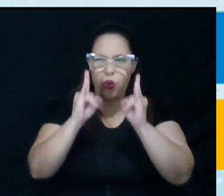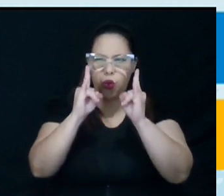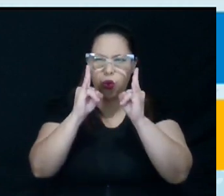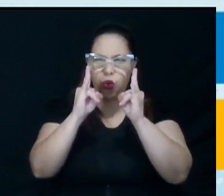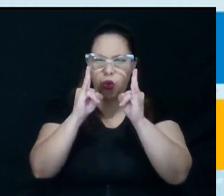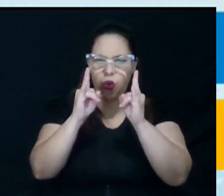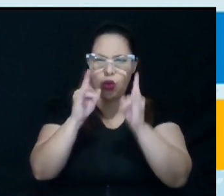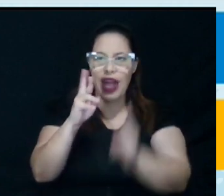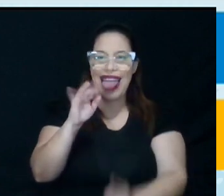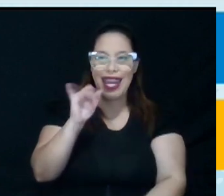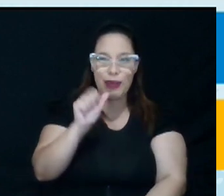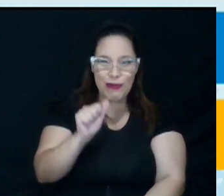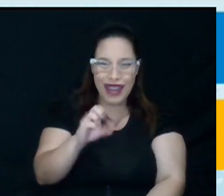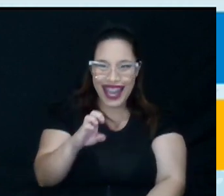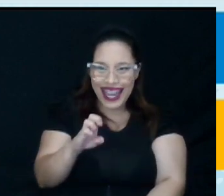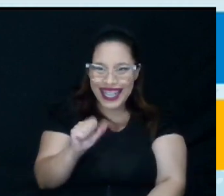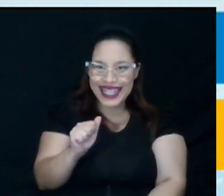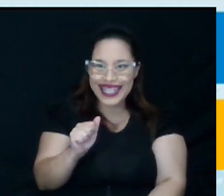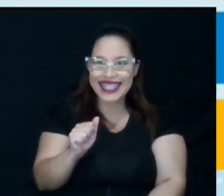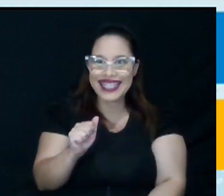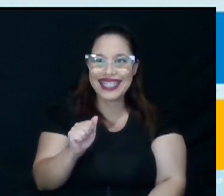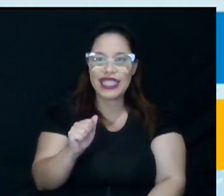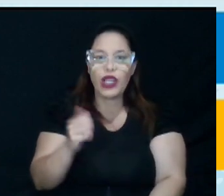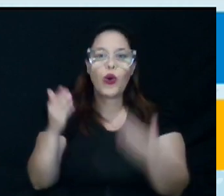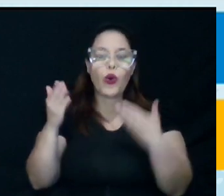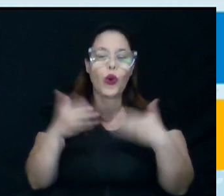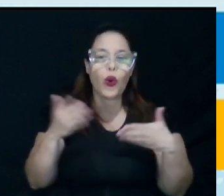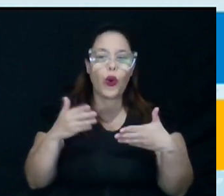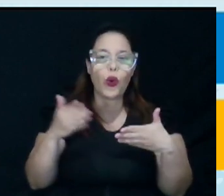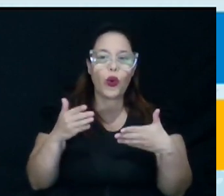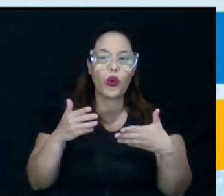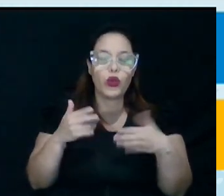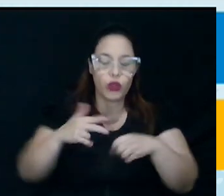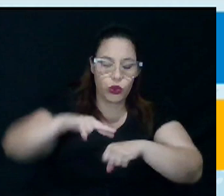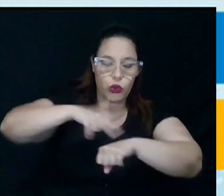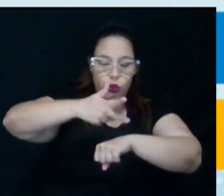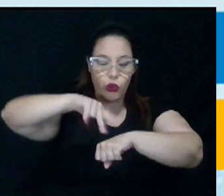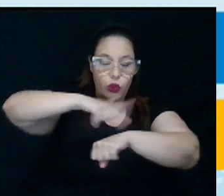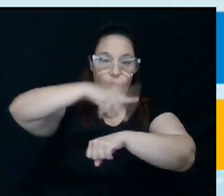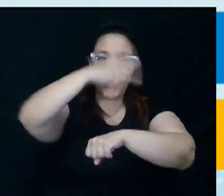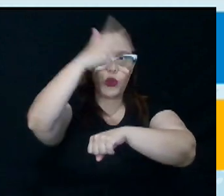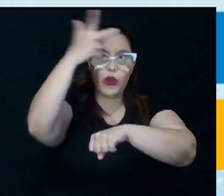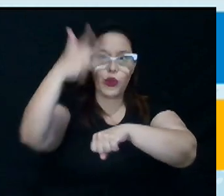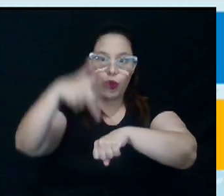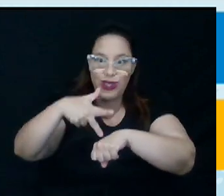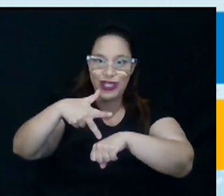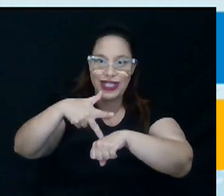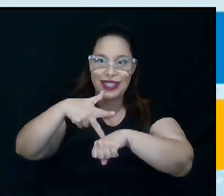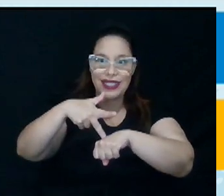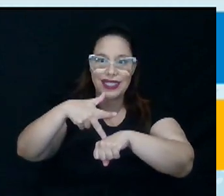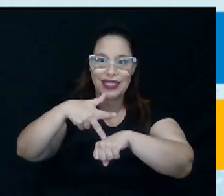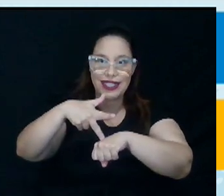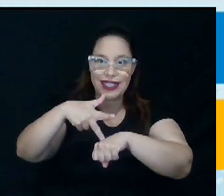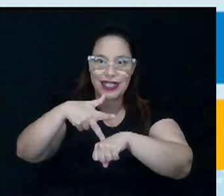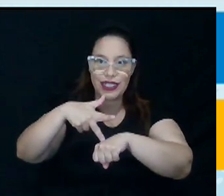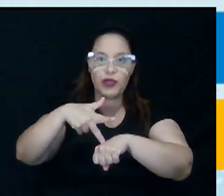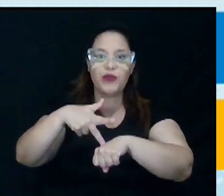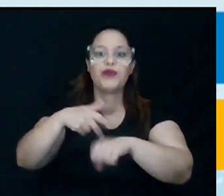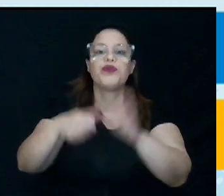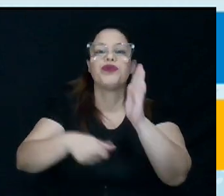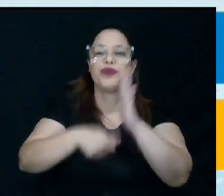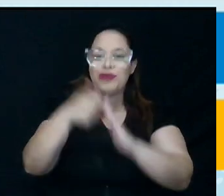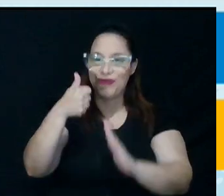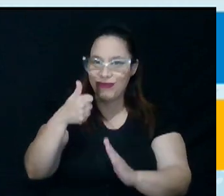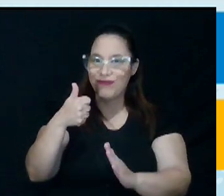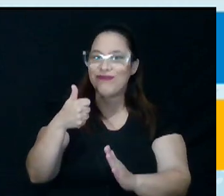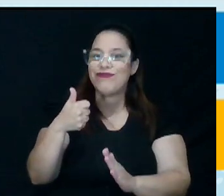Andrade, hoje medalha de ouro na ginástica artística no solo, ficando na primeira colocação, deixando a